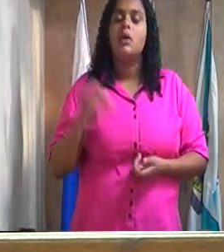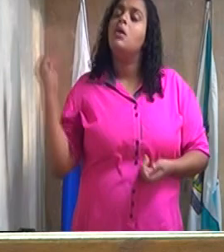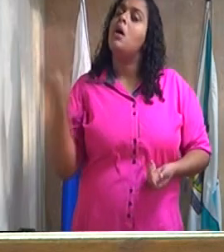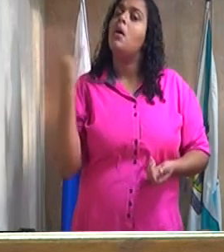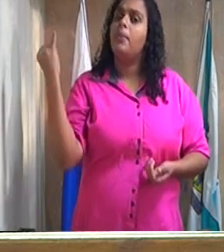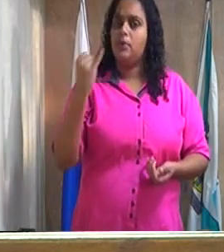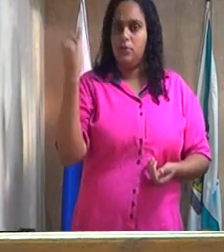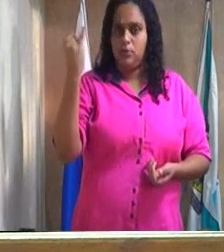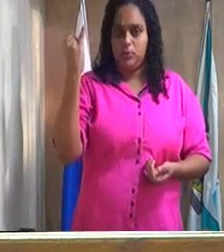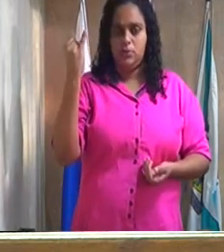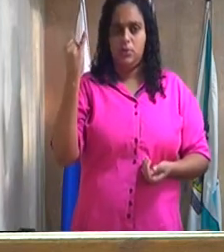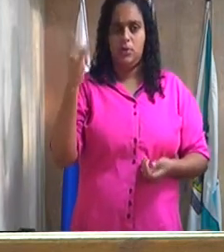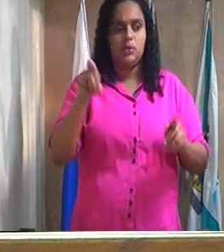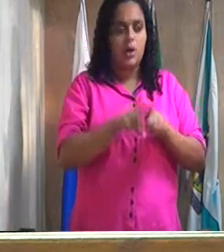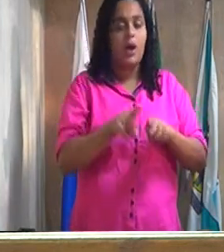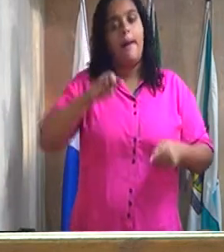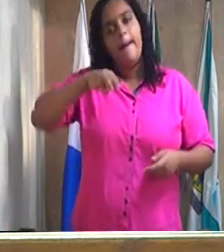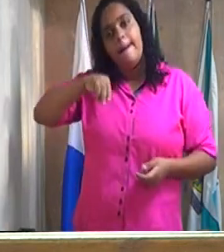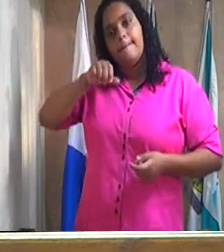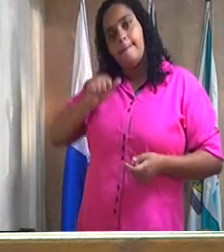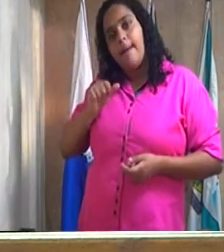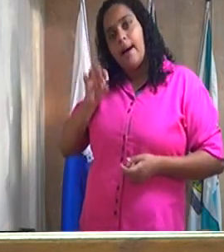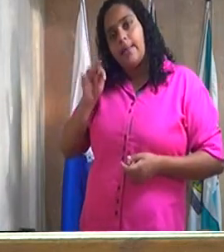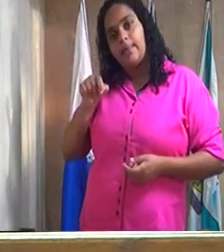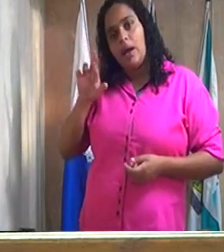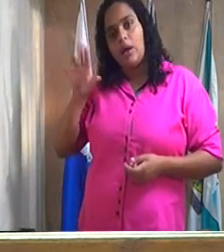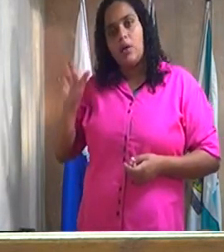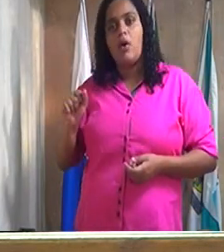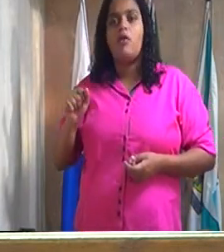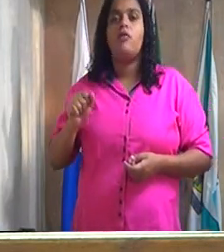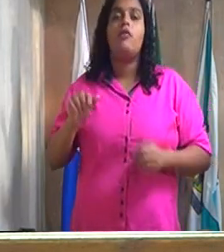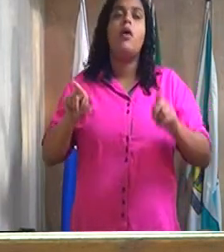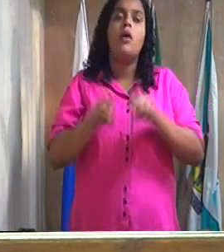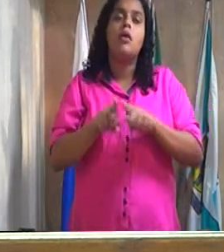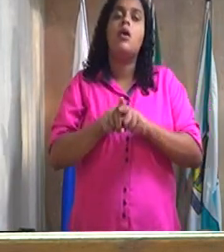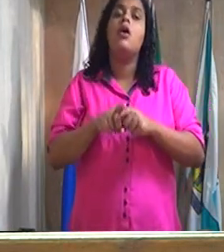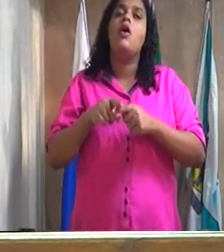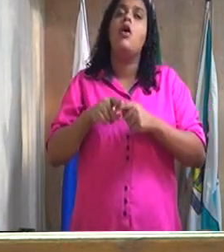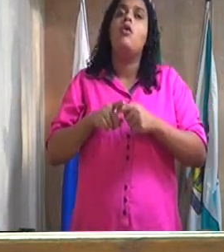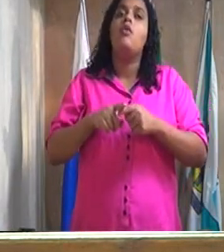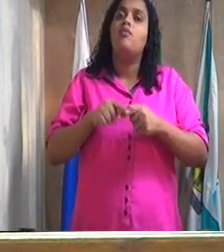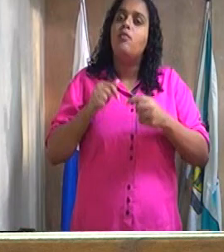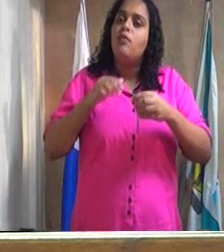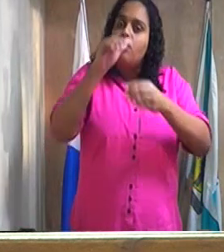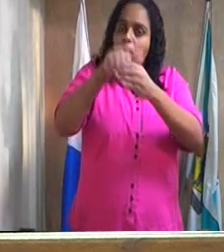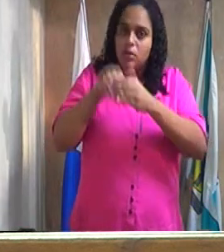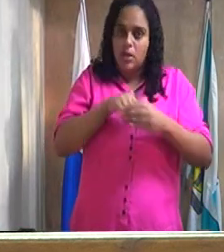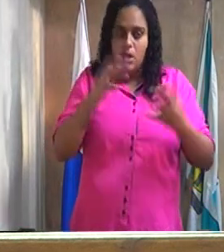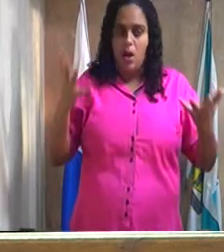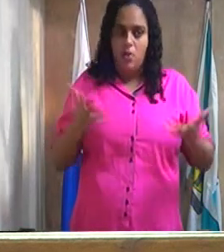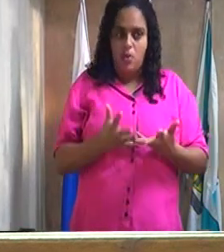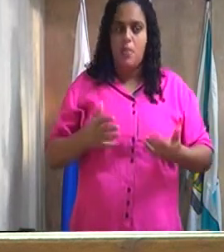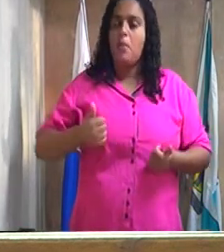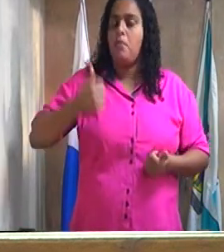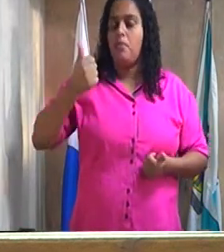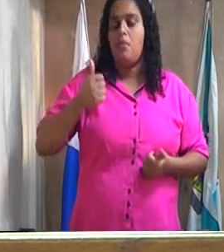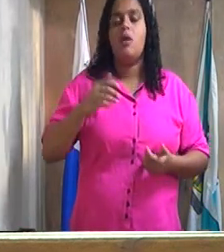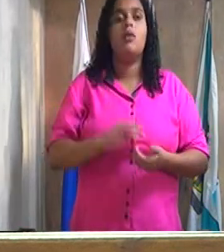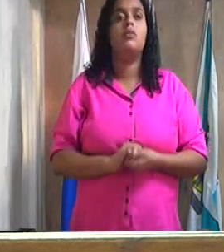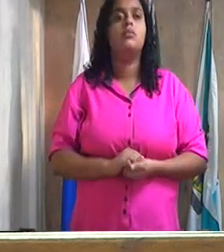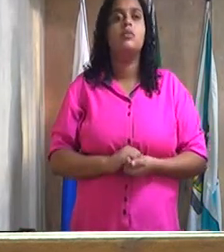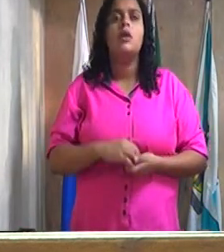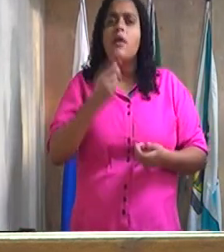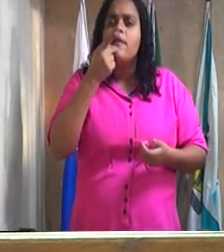da importância desta matéria que foi votada agora, a segunda matéria que vira do gabinete do governo. Na verdade, se